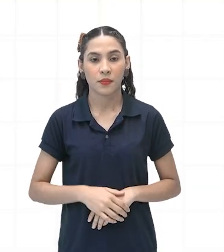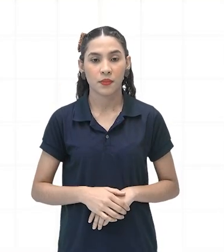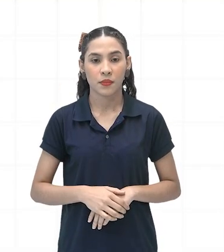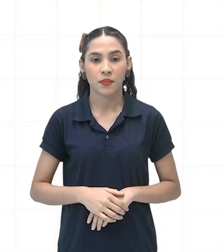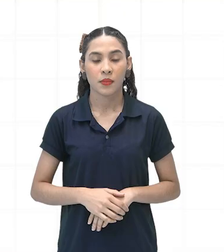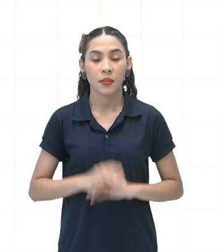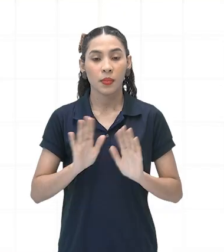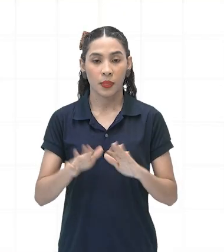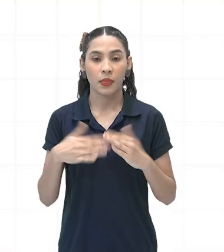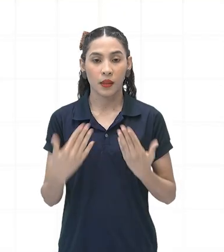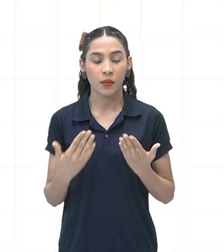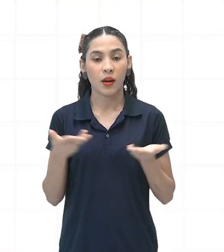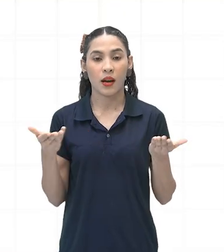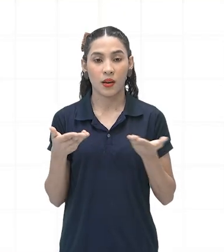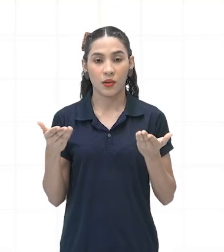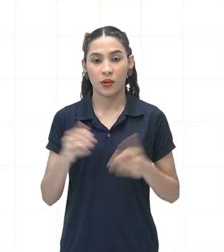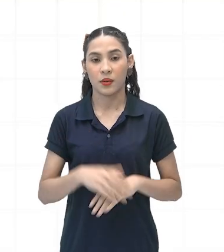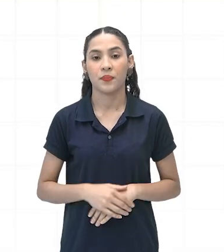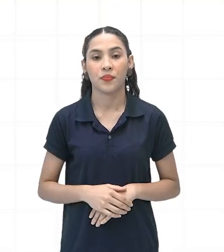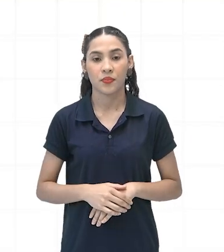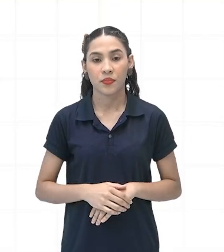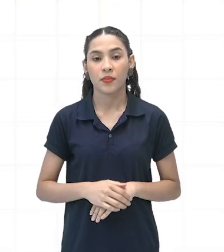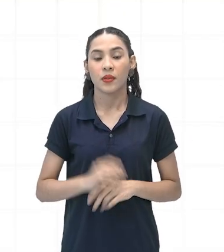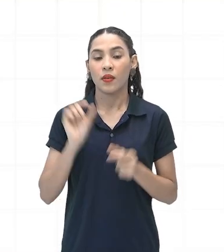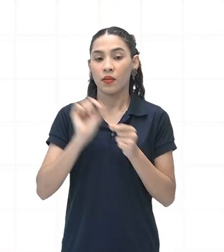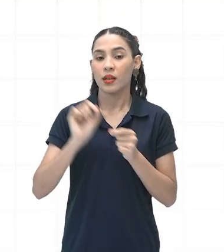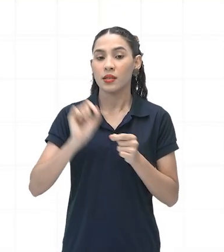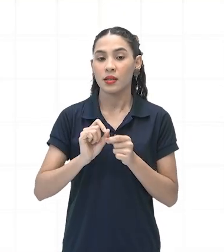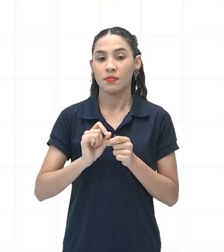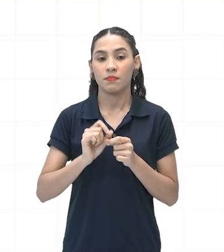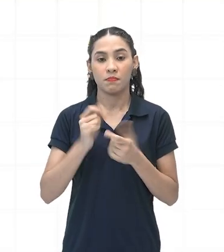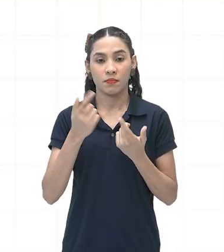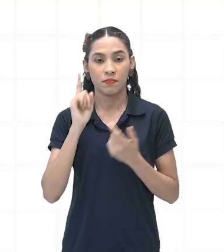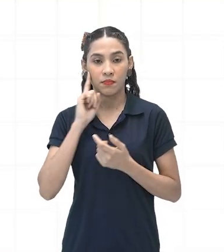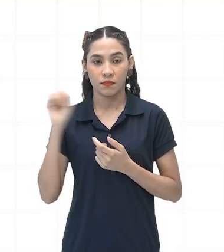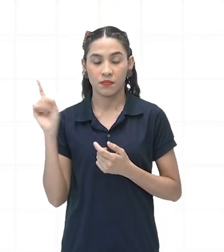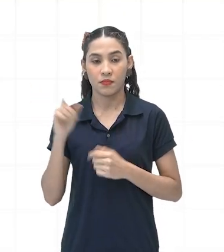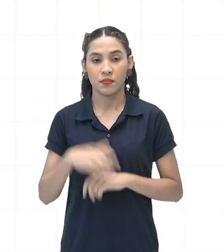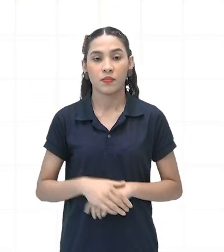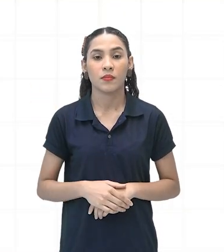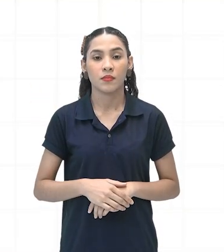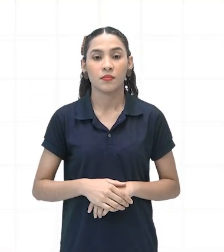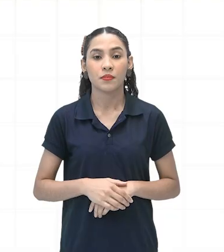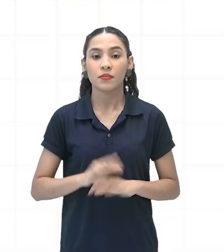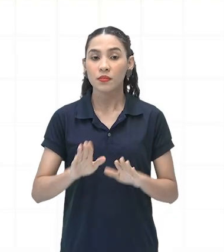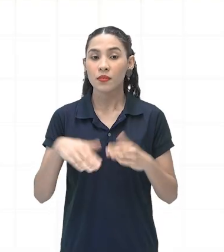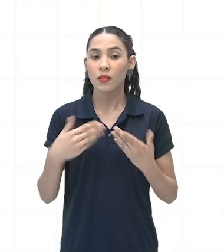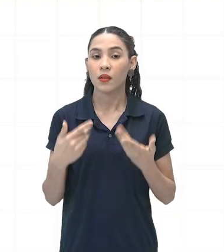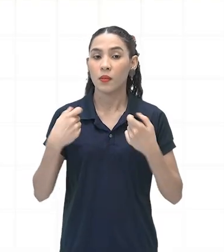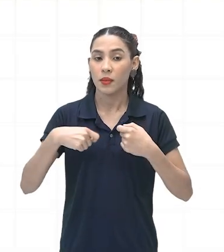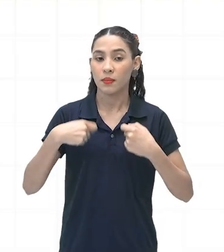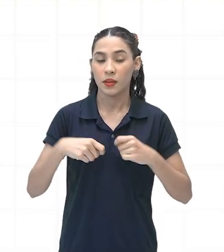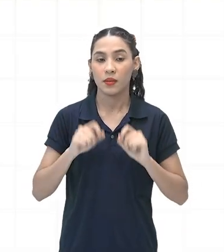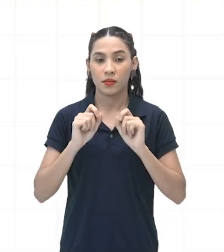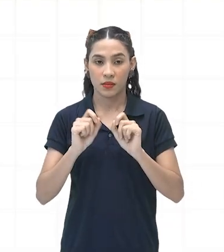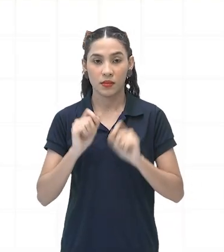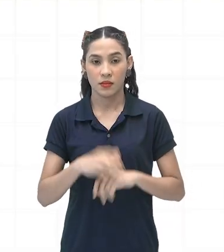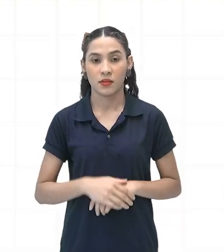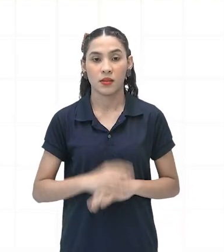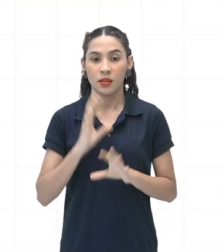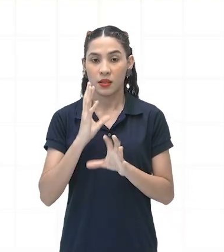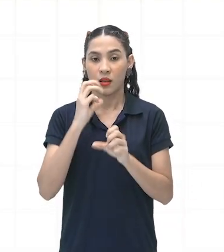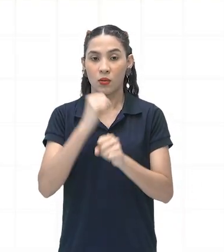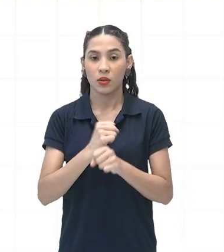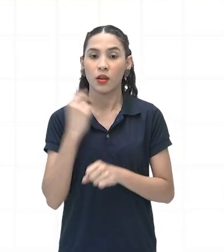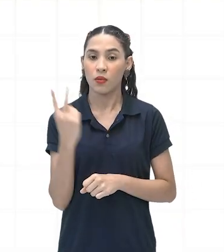Tranquilo até aí? Então, vamos agora resolver esse problema. Então, primeiro, né,